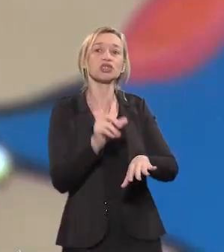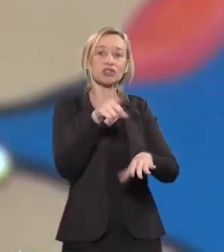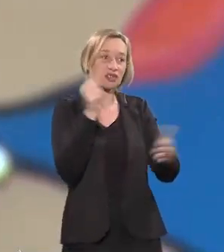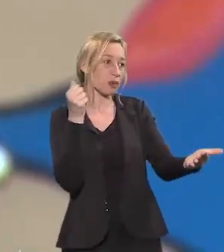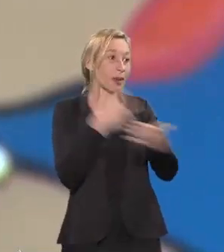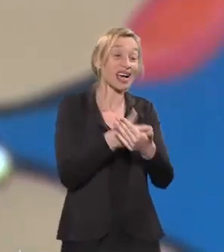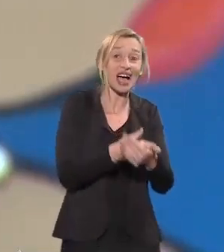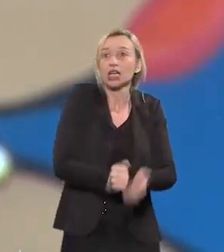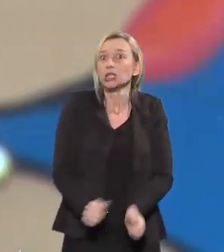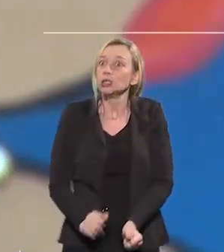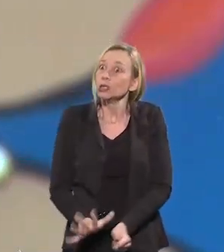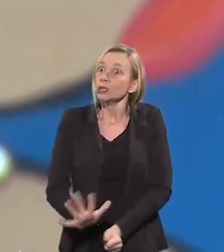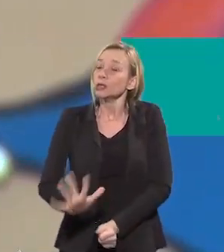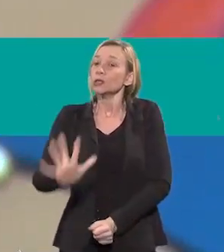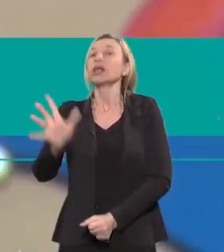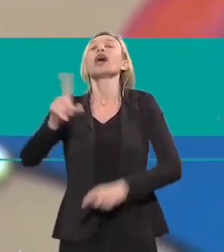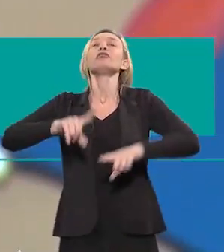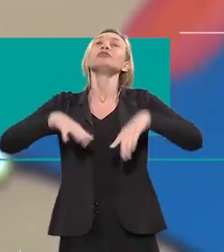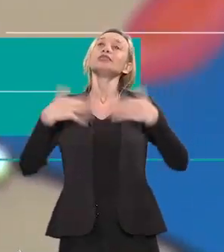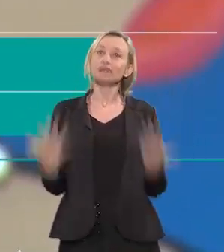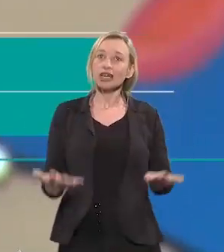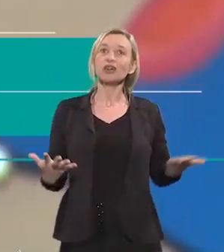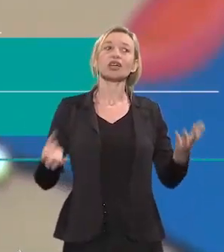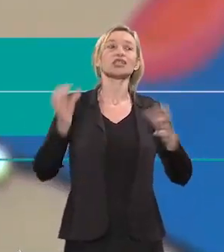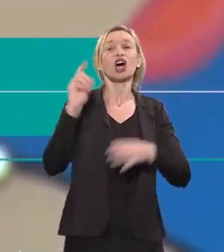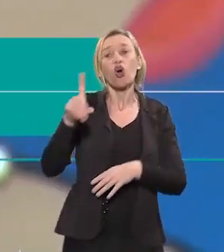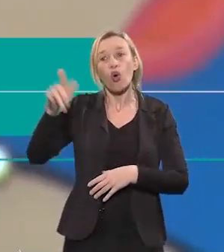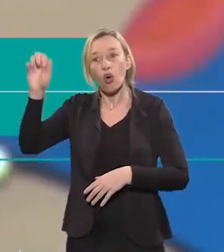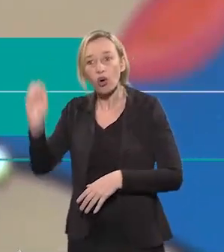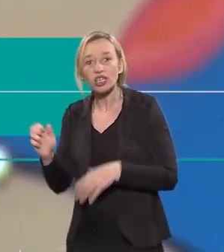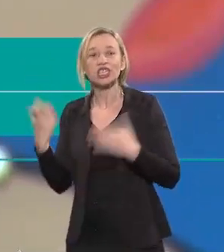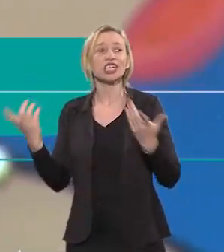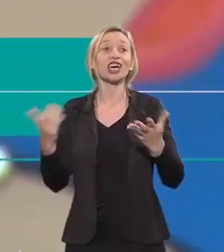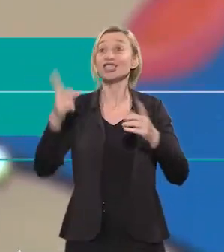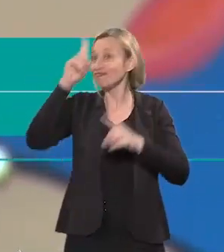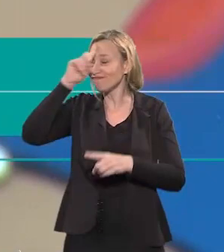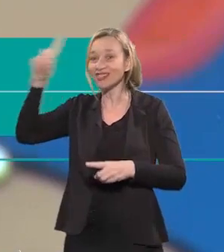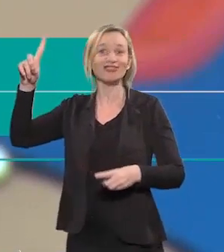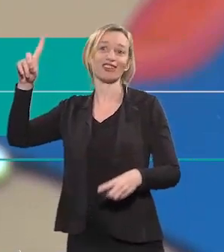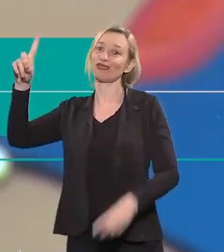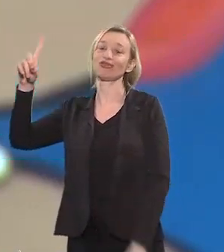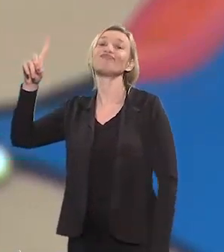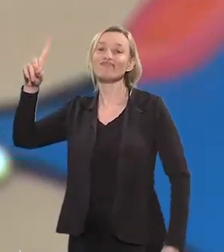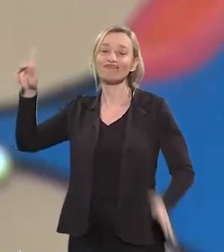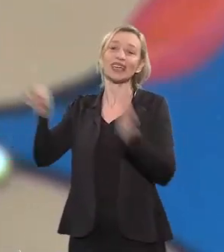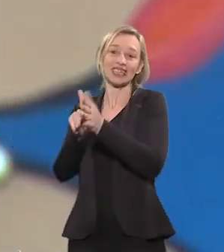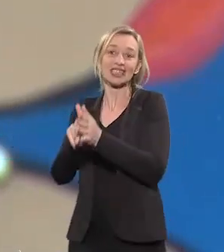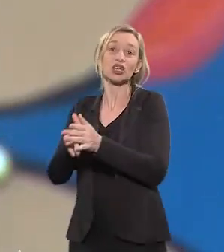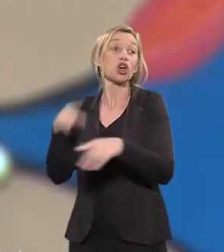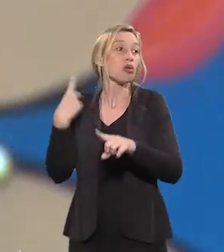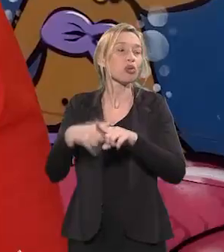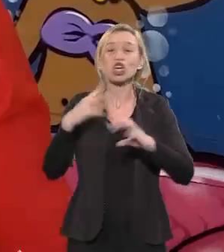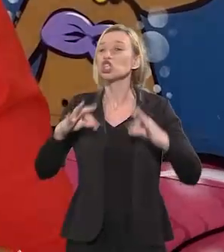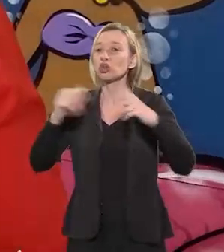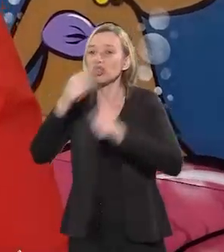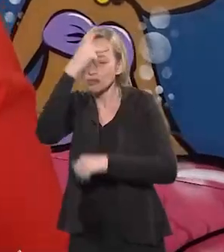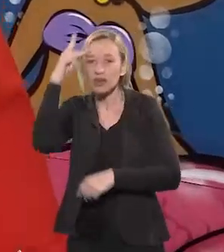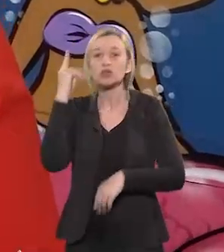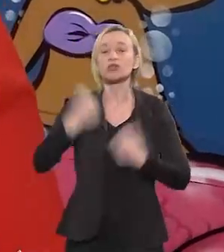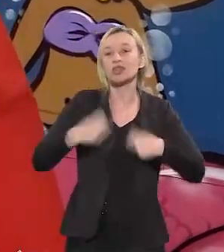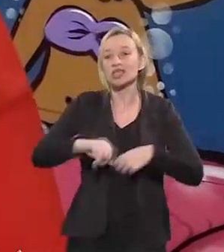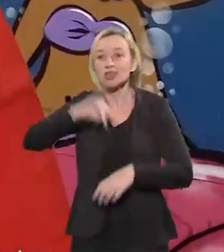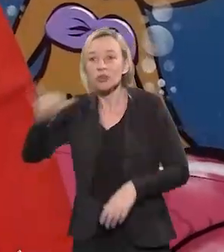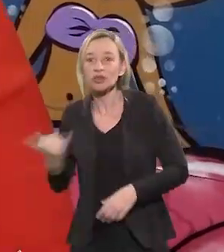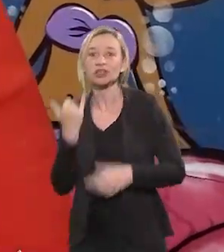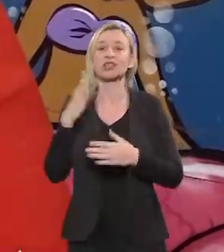em si, se você for pagar, é muito caro. Então, assim, essa ONG é uma coisa assim de Deus mesmo. Entendeu? Acho que todo mundo tem que